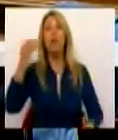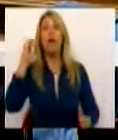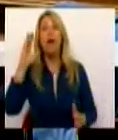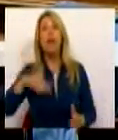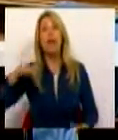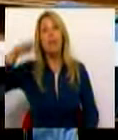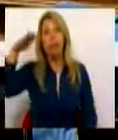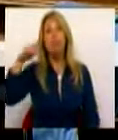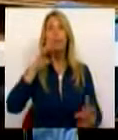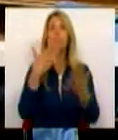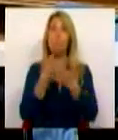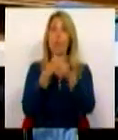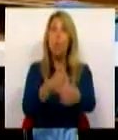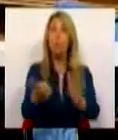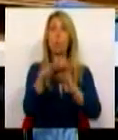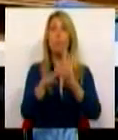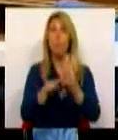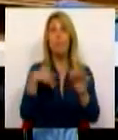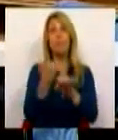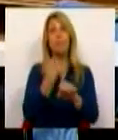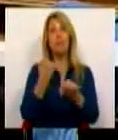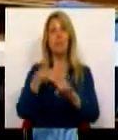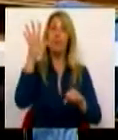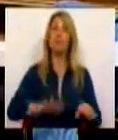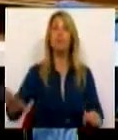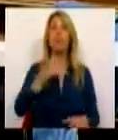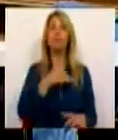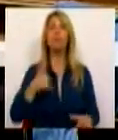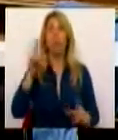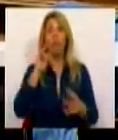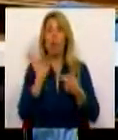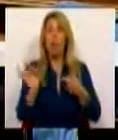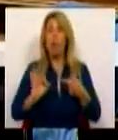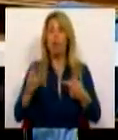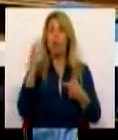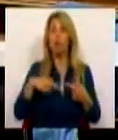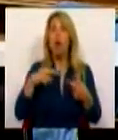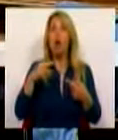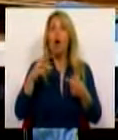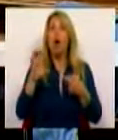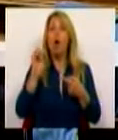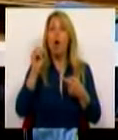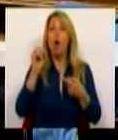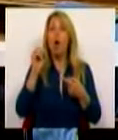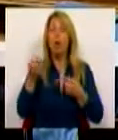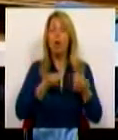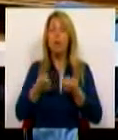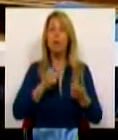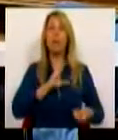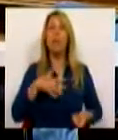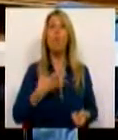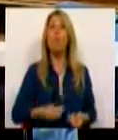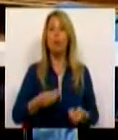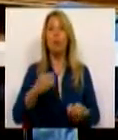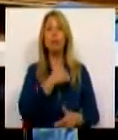Programa Nacional de Eliminação do Sarampo e de requisitos da Organização Mundial de Saúde. É precisamente por isso que Portugal tem um